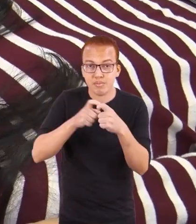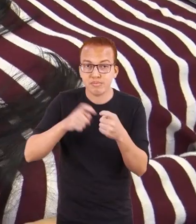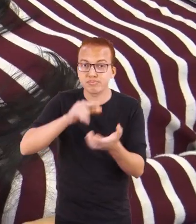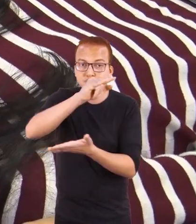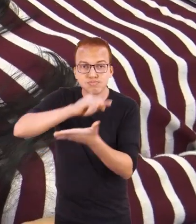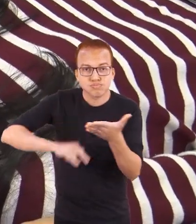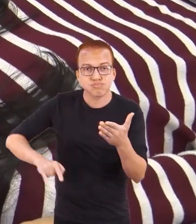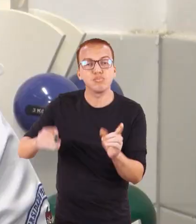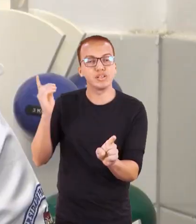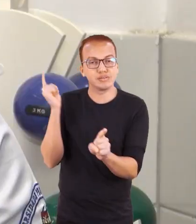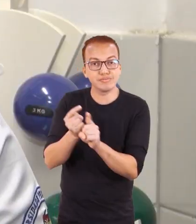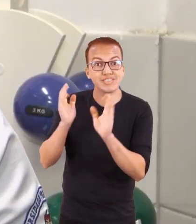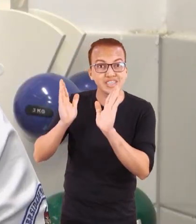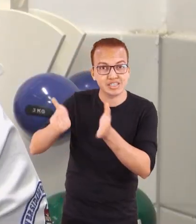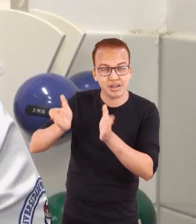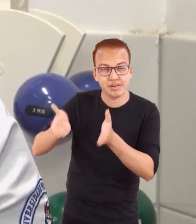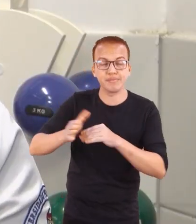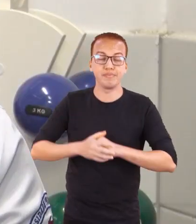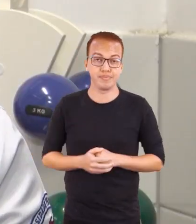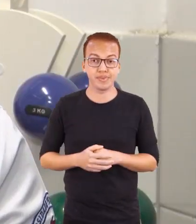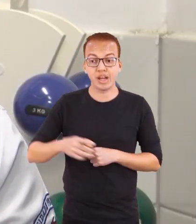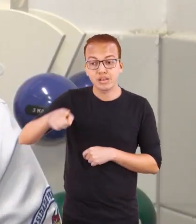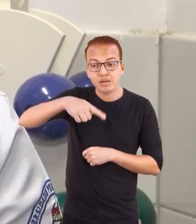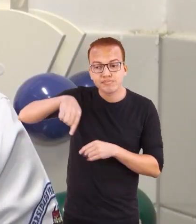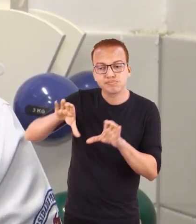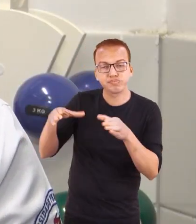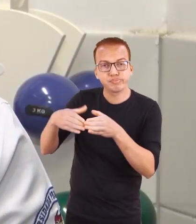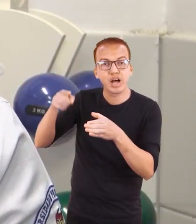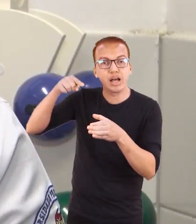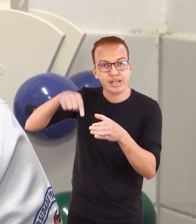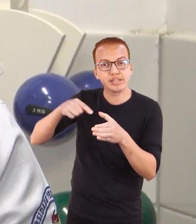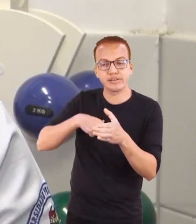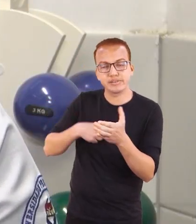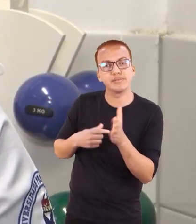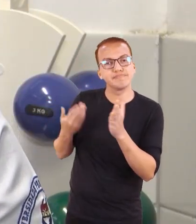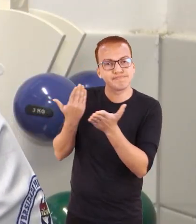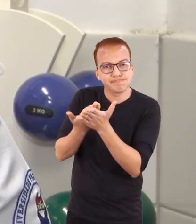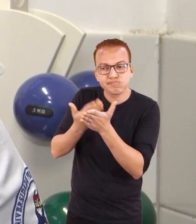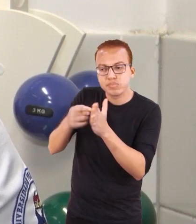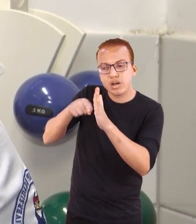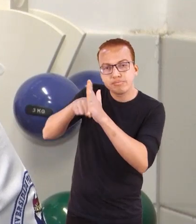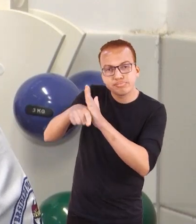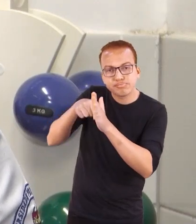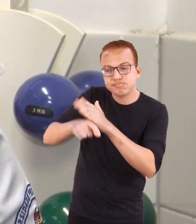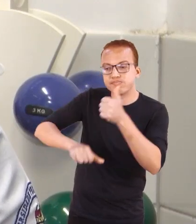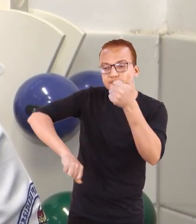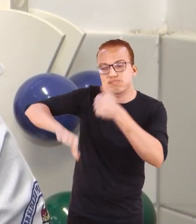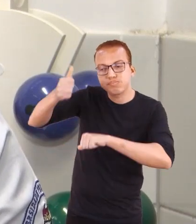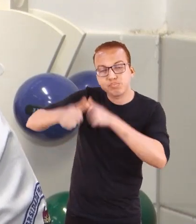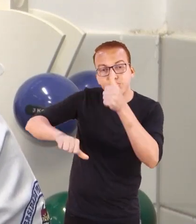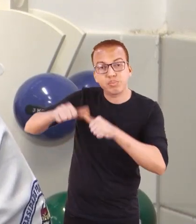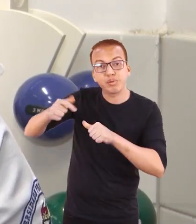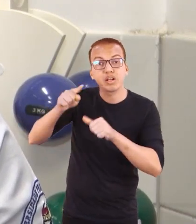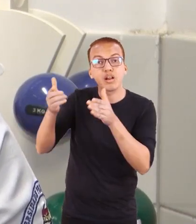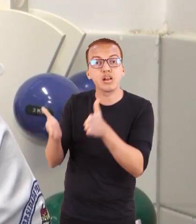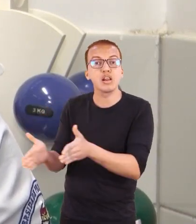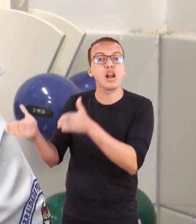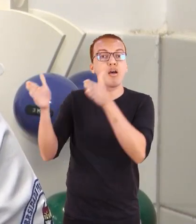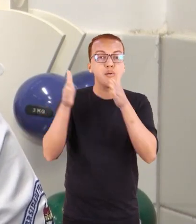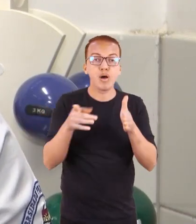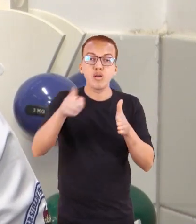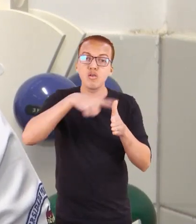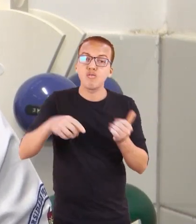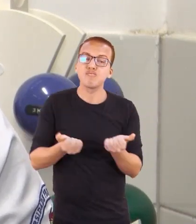por um neurologista. Então, as pessoas tendo esses critérios, elas são incluídas no estudo, passam por uma avaliação e, em seguida, a